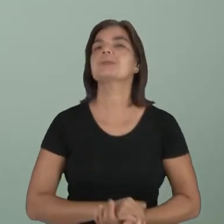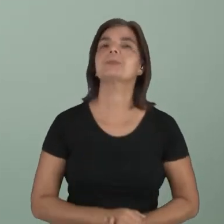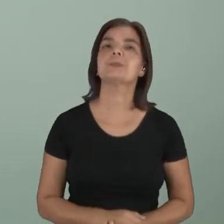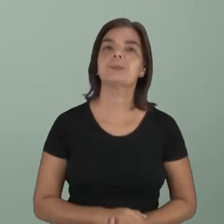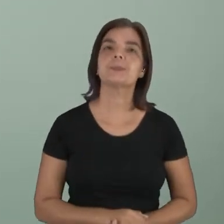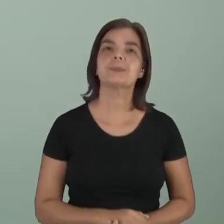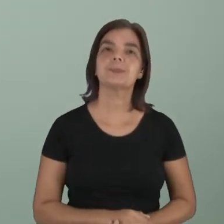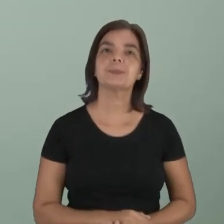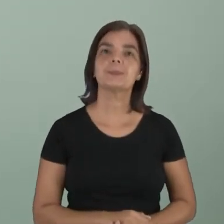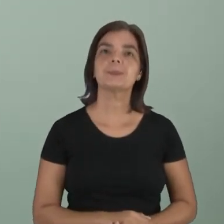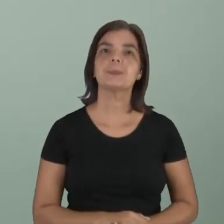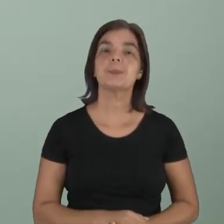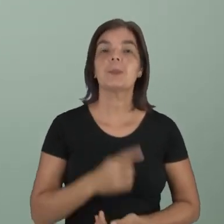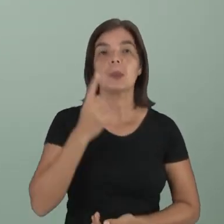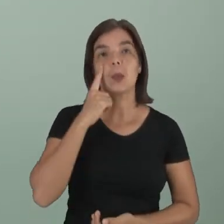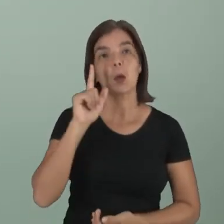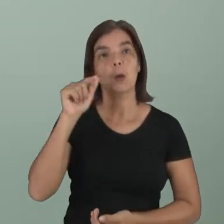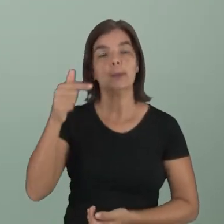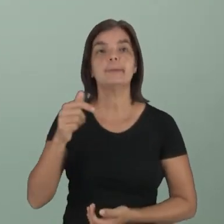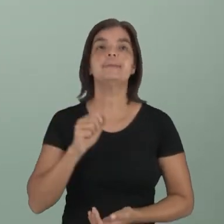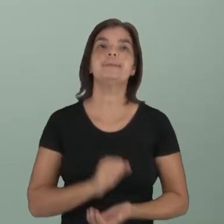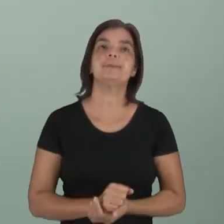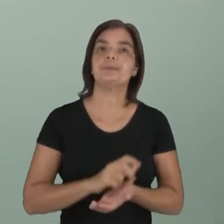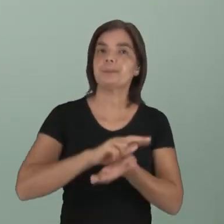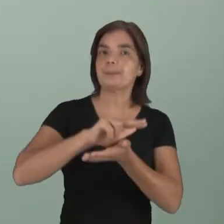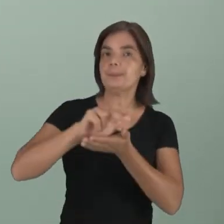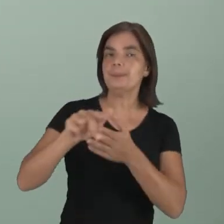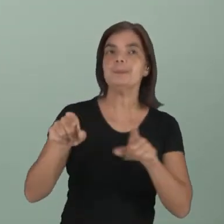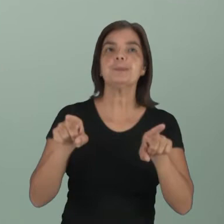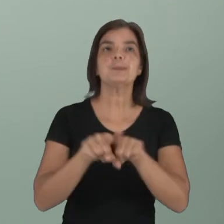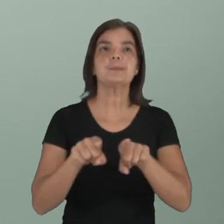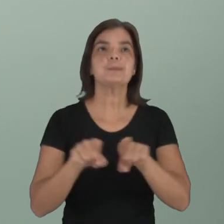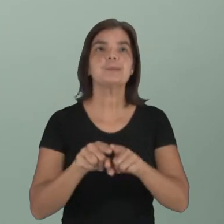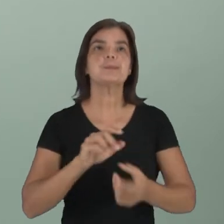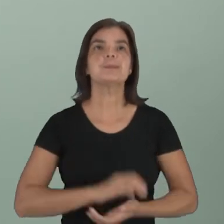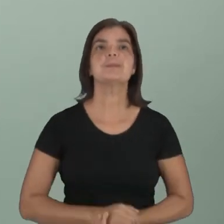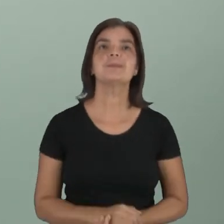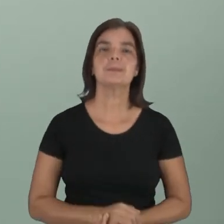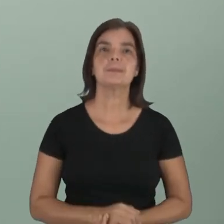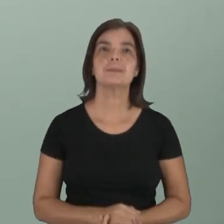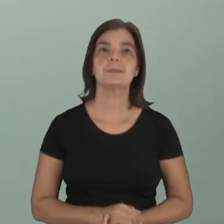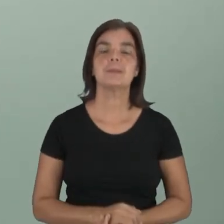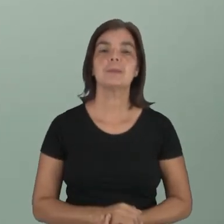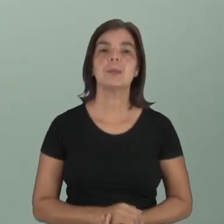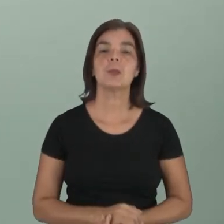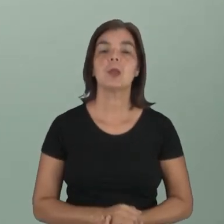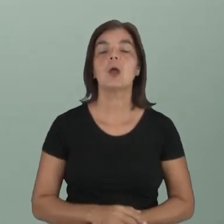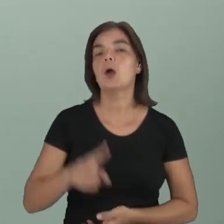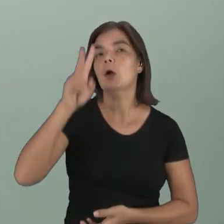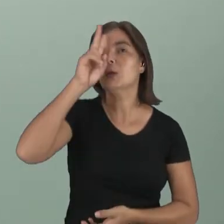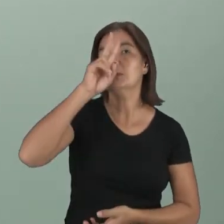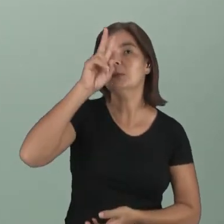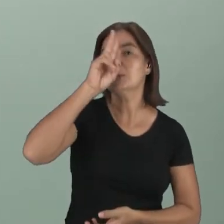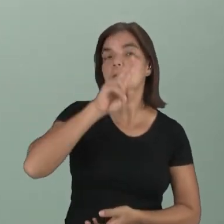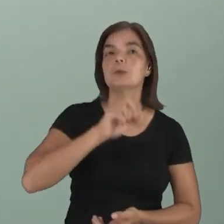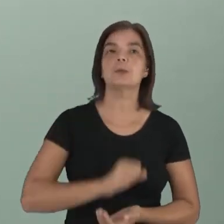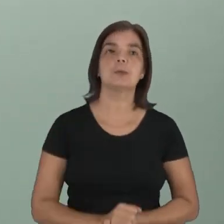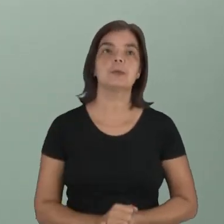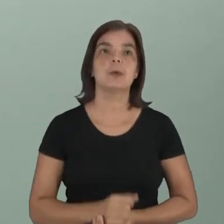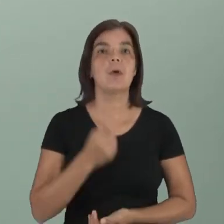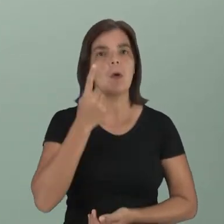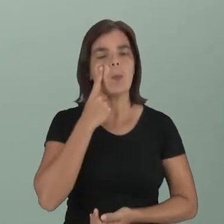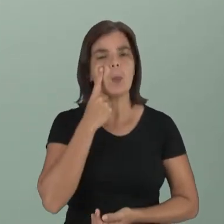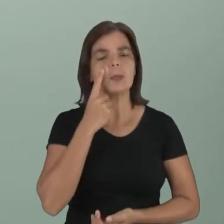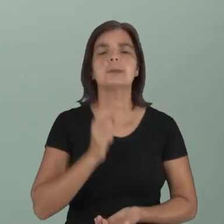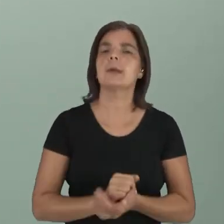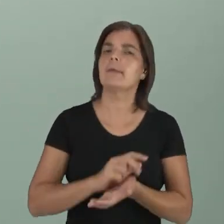sentindo. Vamos para mais uma variação. A variação histórica.